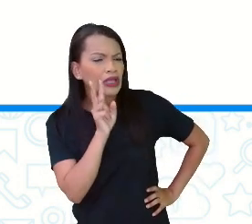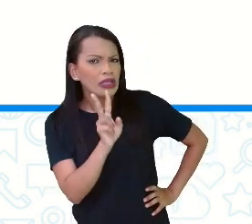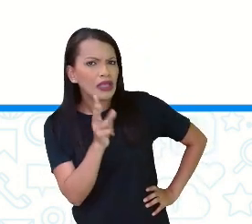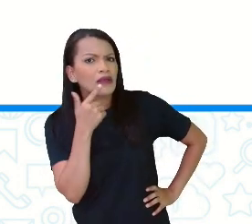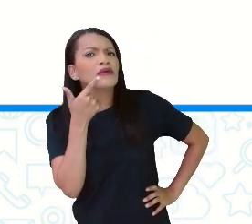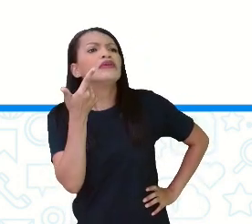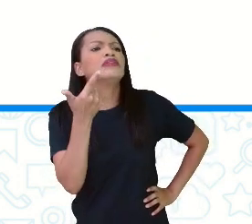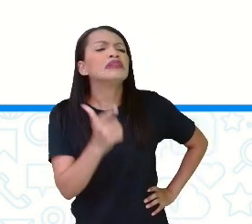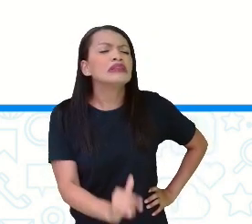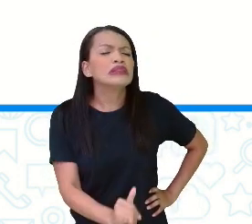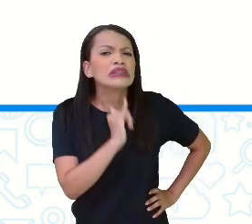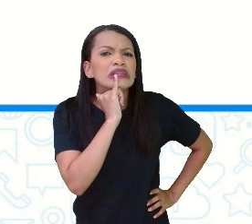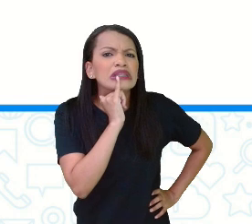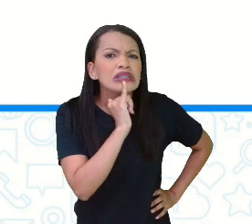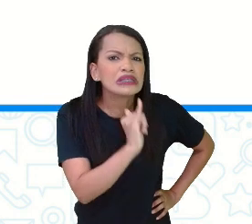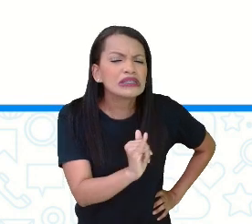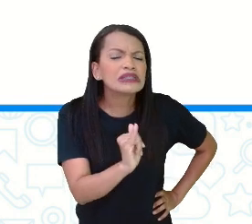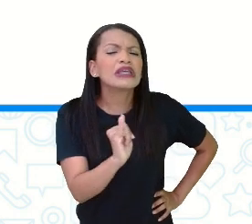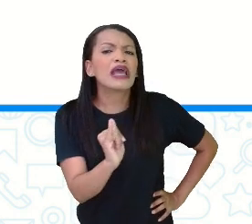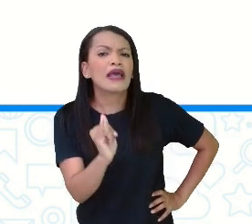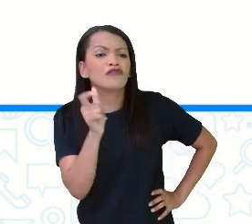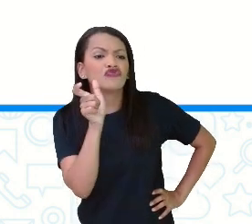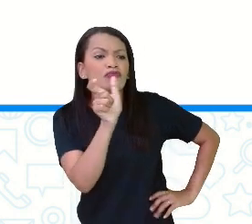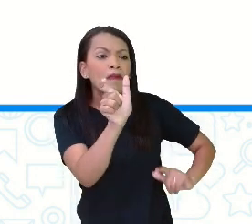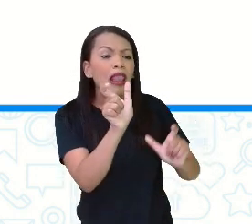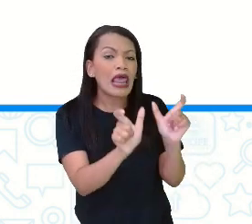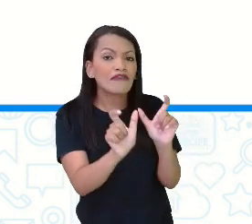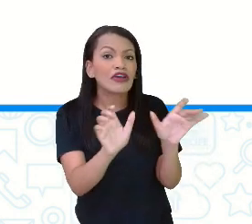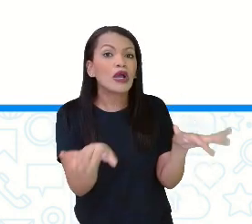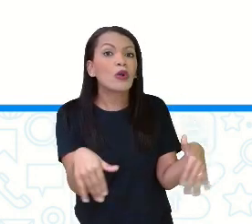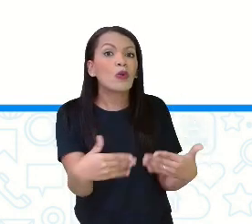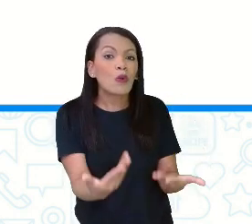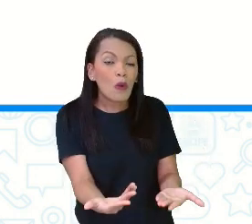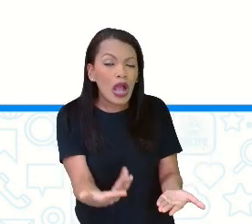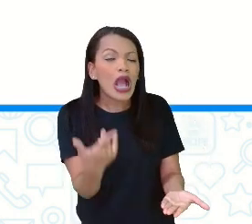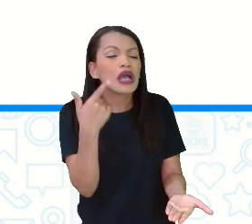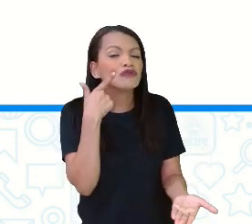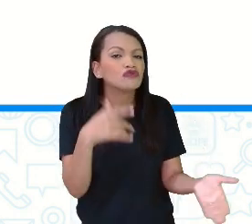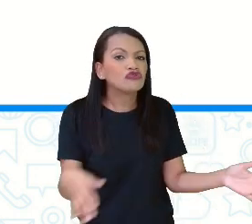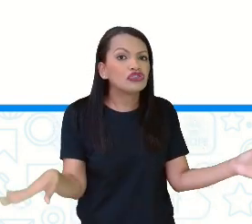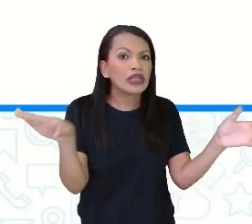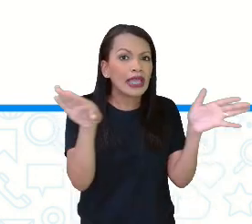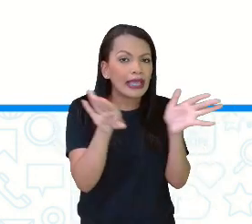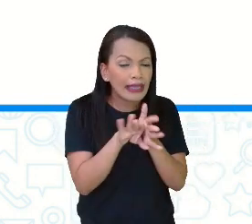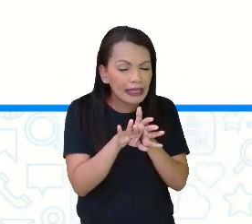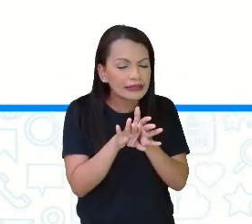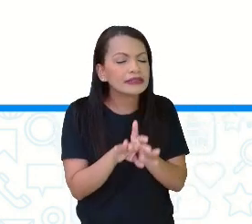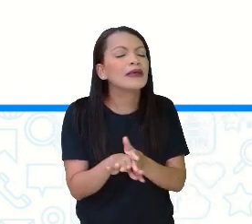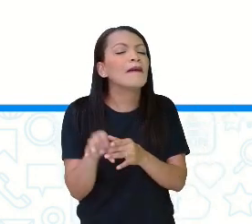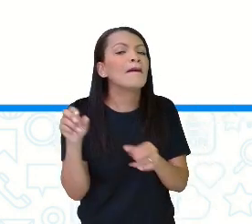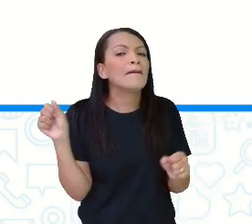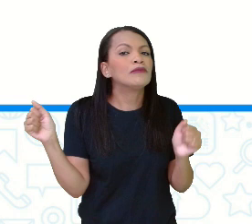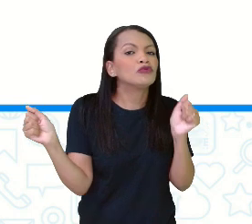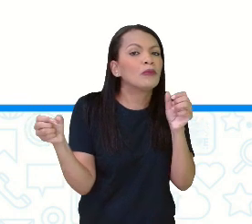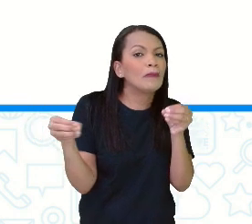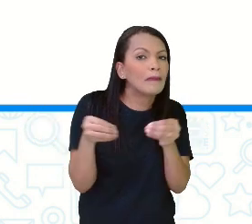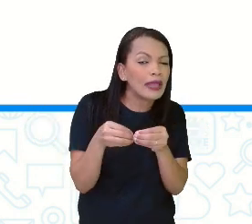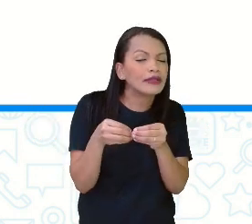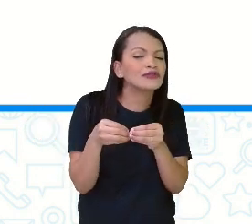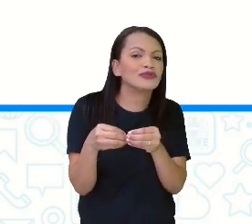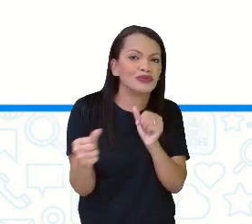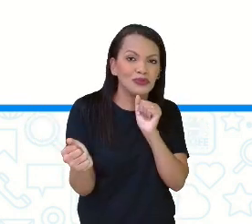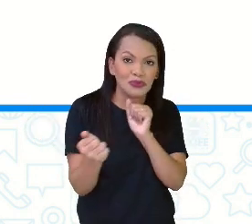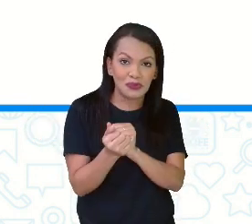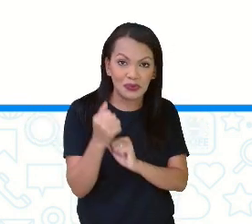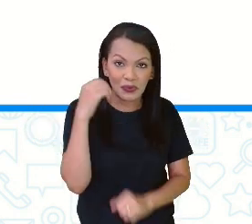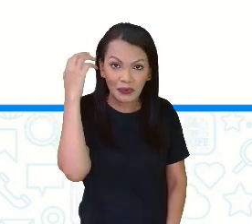repetir essas palavras quando estivesse na presença do rei. Percebendo que seu plano estava dando certo, os dois